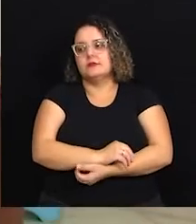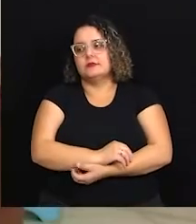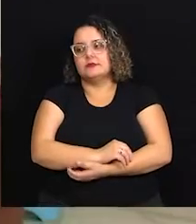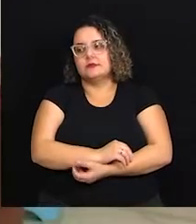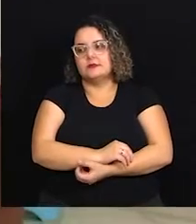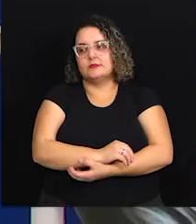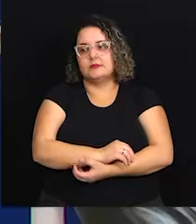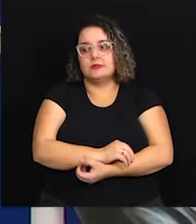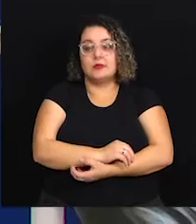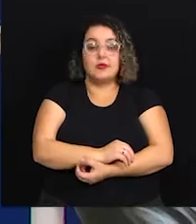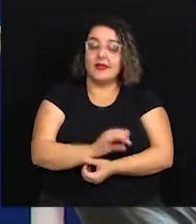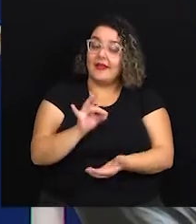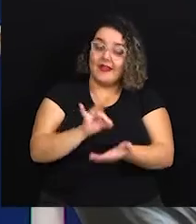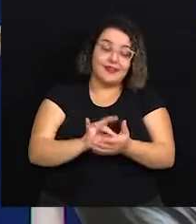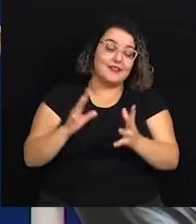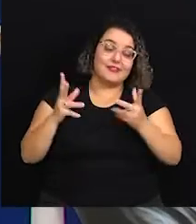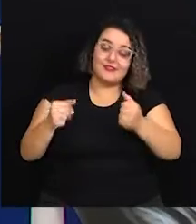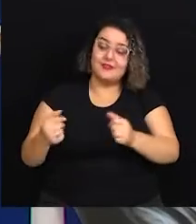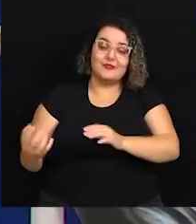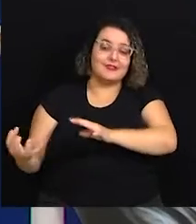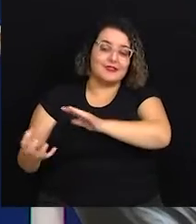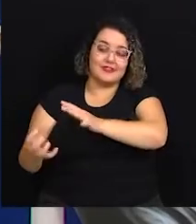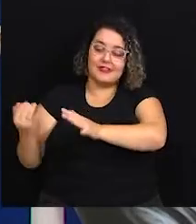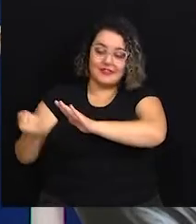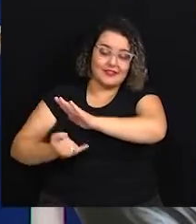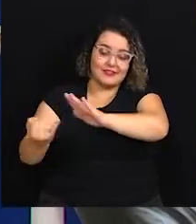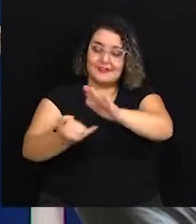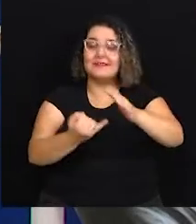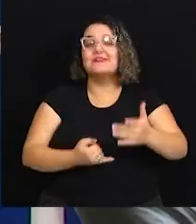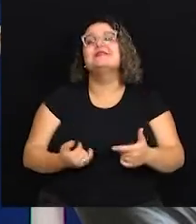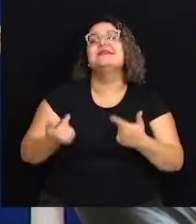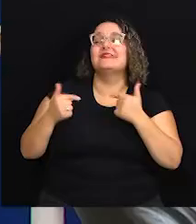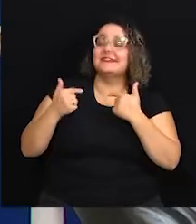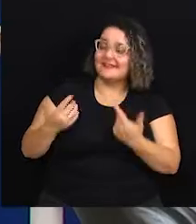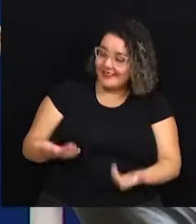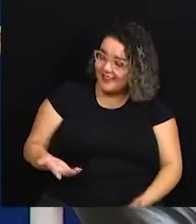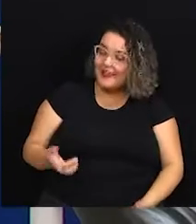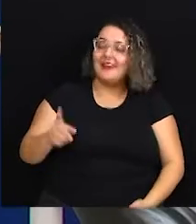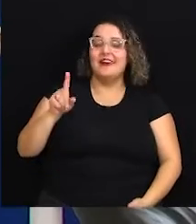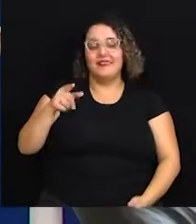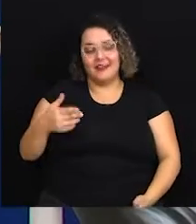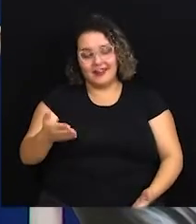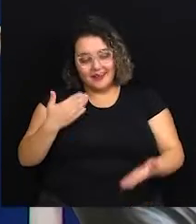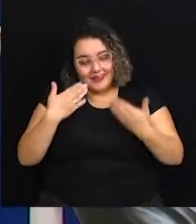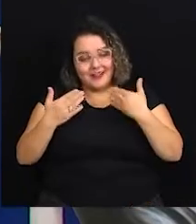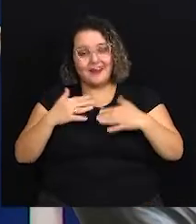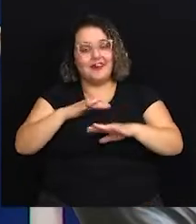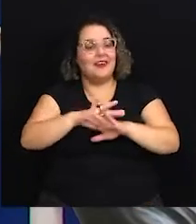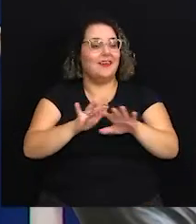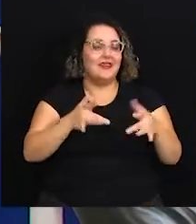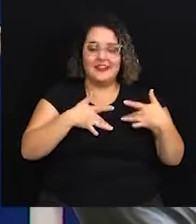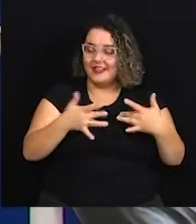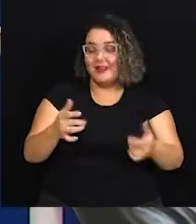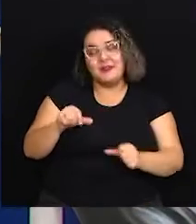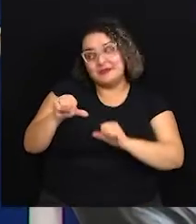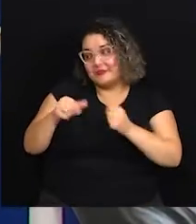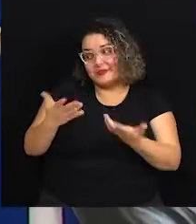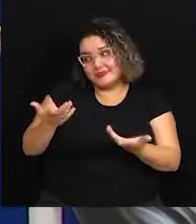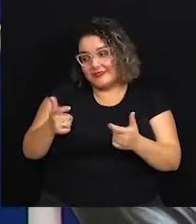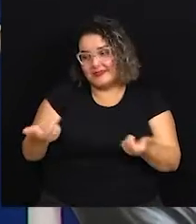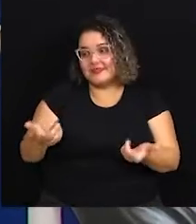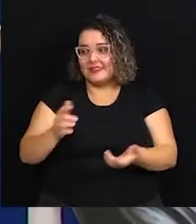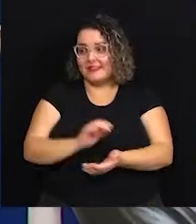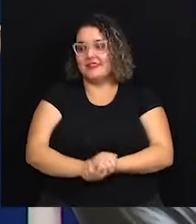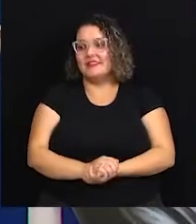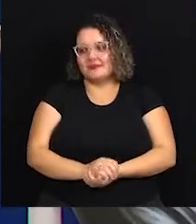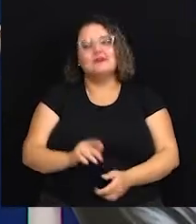das ONGs. Sim, é sempre essa conversa que a gente tem aqui no Mãos Solidárias. Não muda muito, né? É aquela correria para lá.